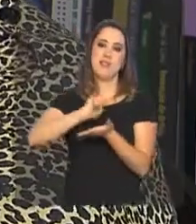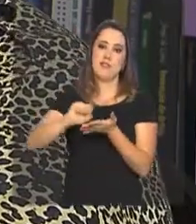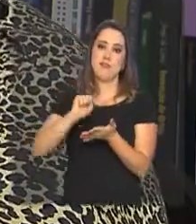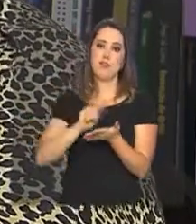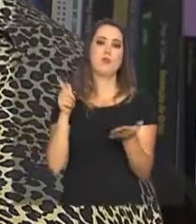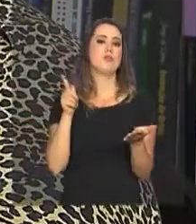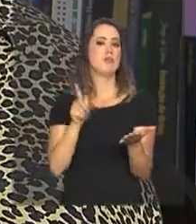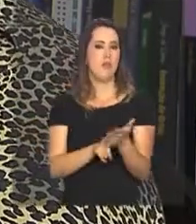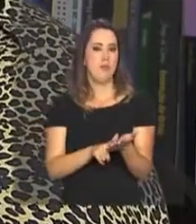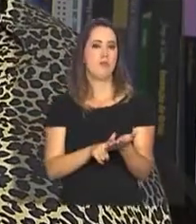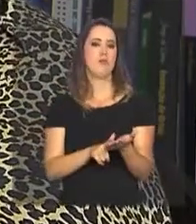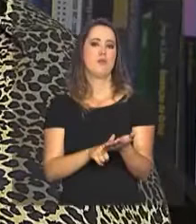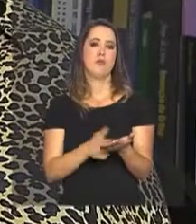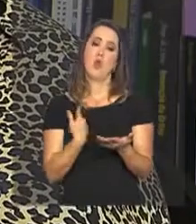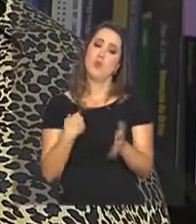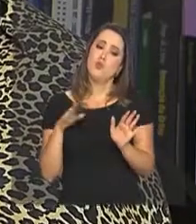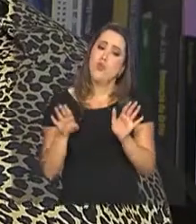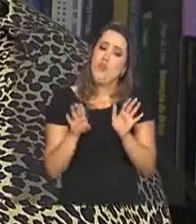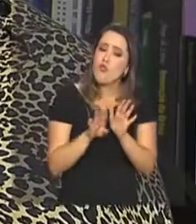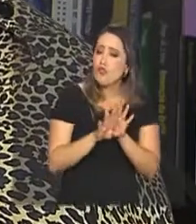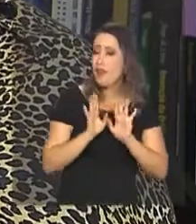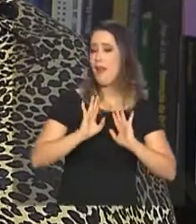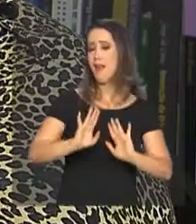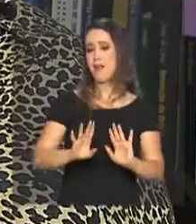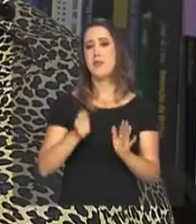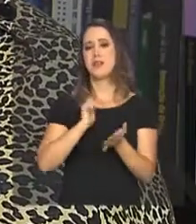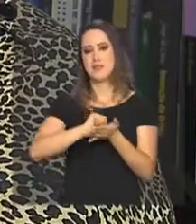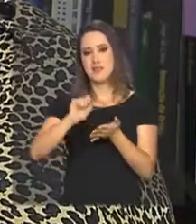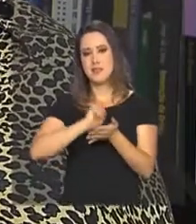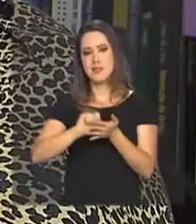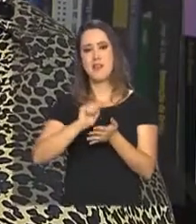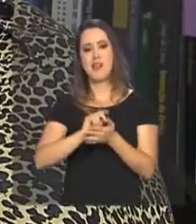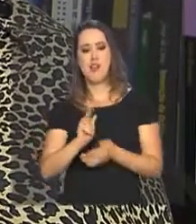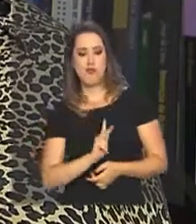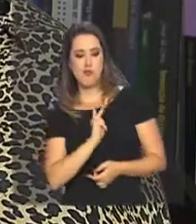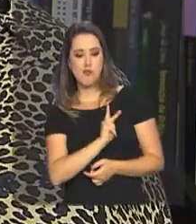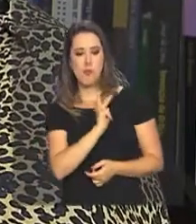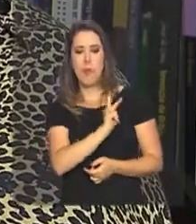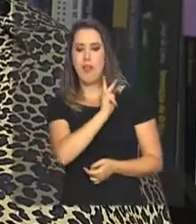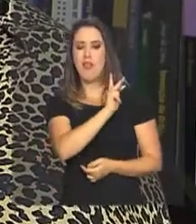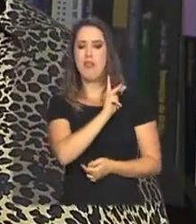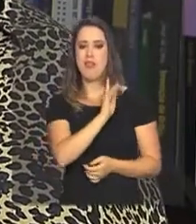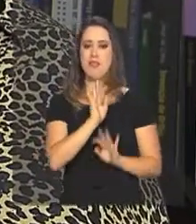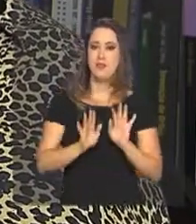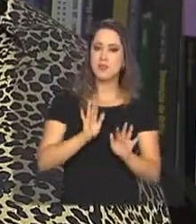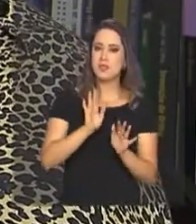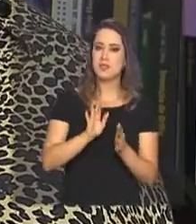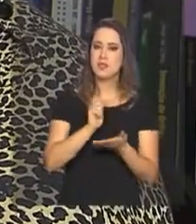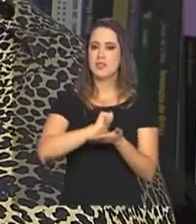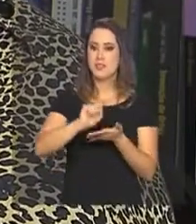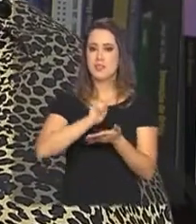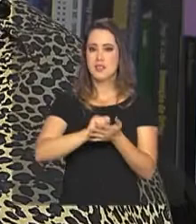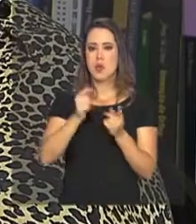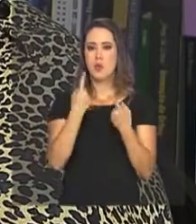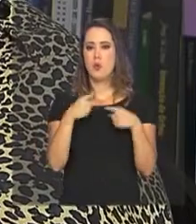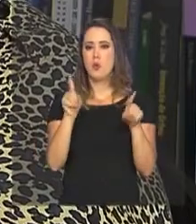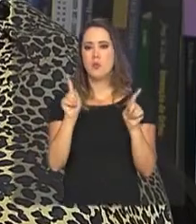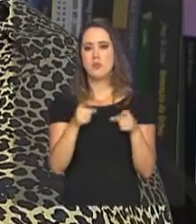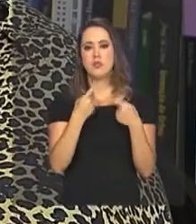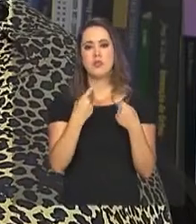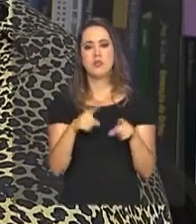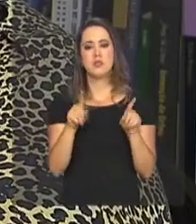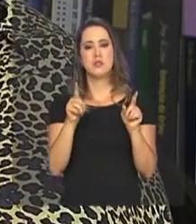livro ainda não cheguei lá mas escrevi alguns poemas algumas negam algumas músicas boto